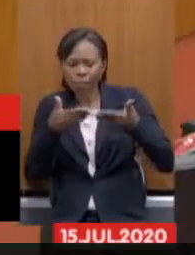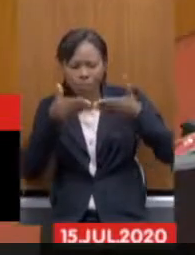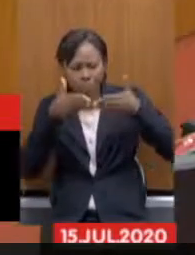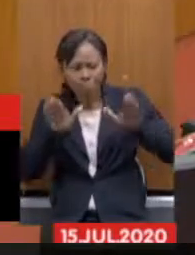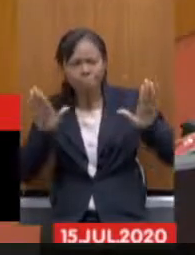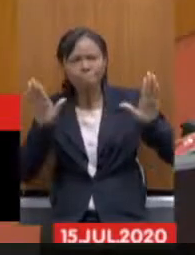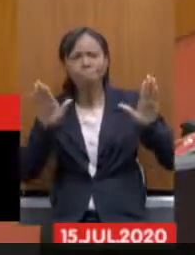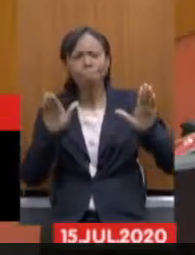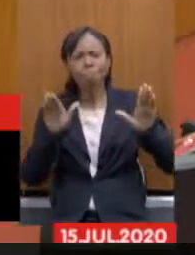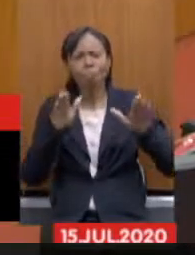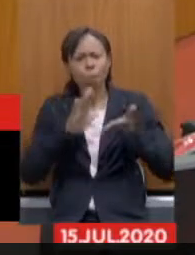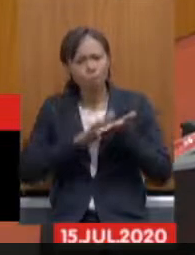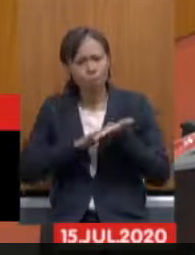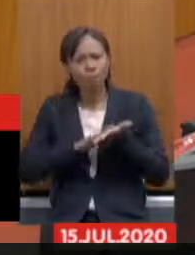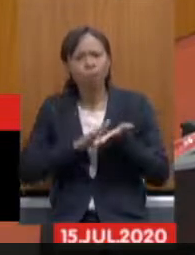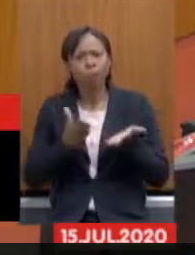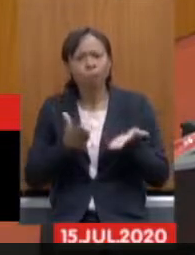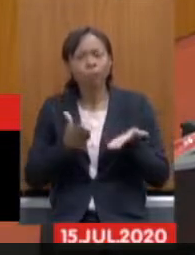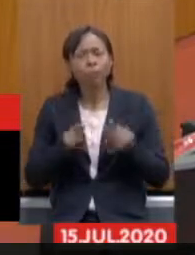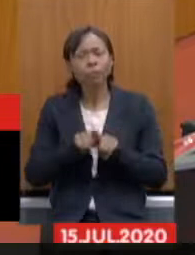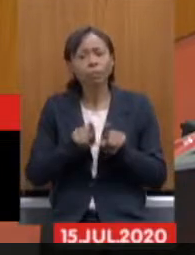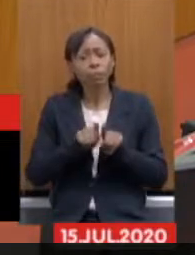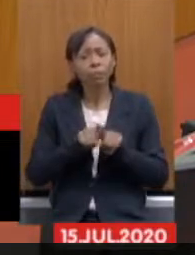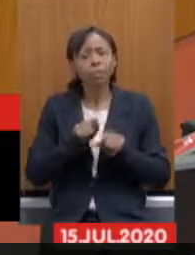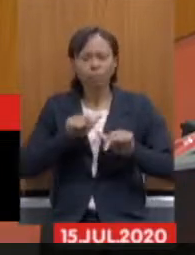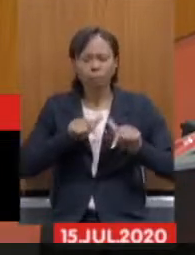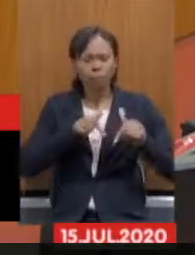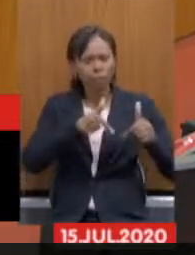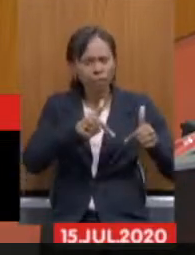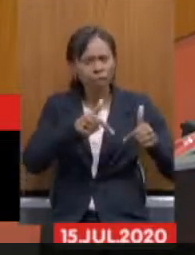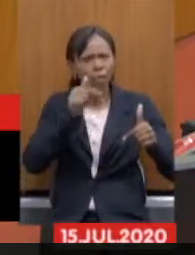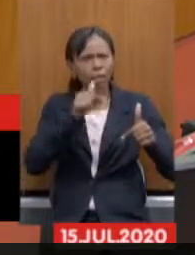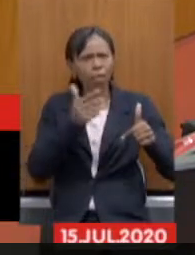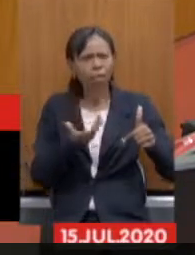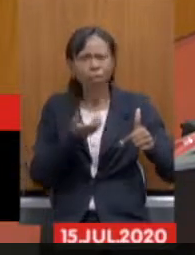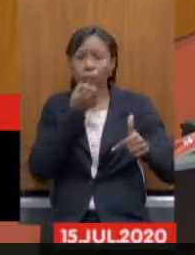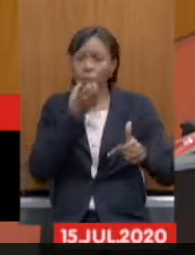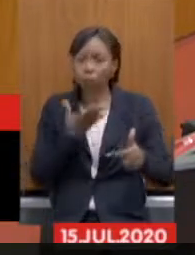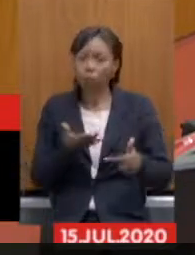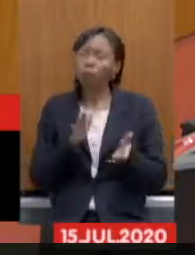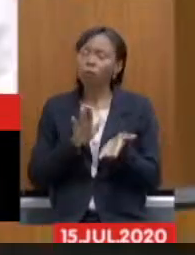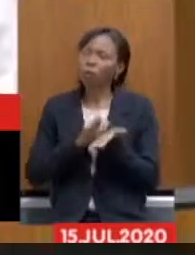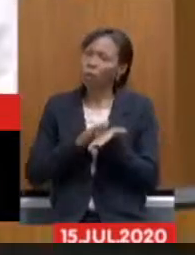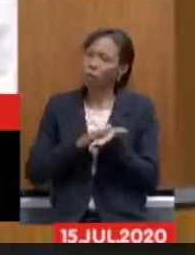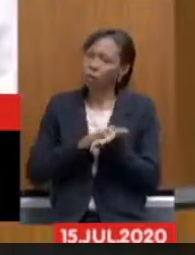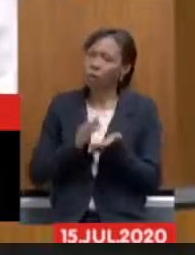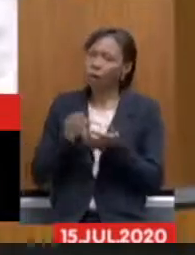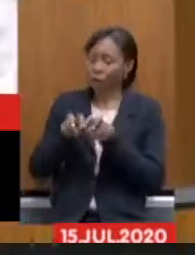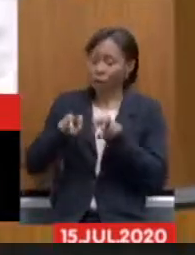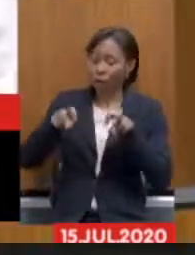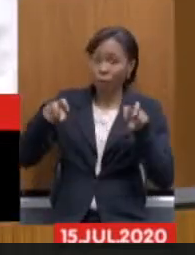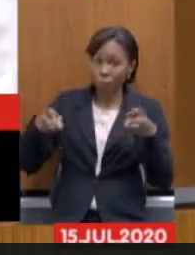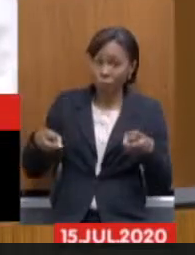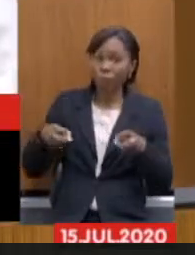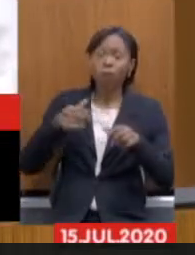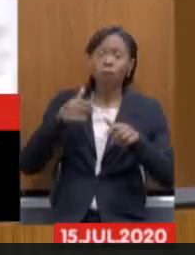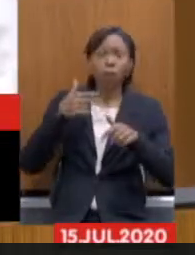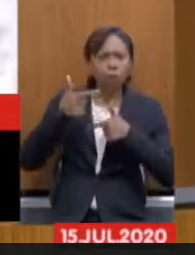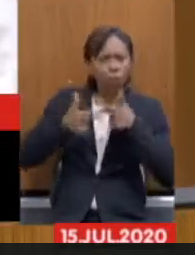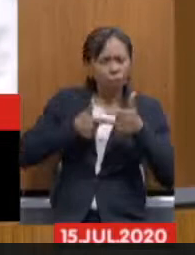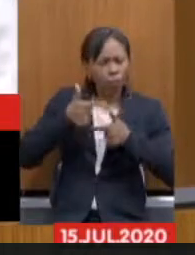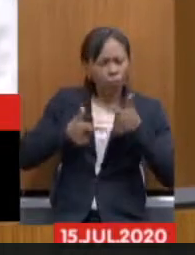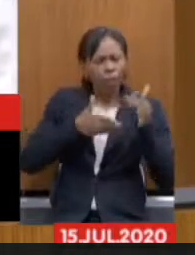né essa iniciativa e eu tenho aqui elogiado a mesa pelo trabalho que vem fazendo